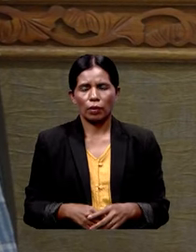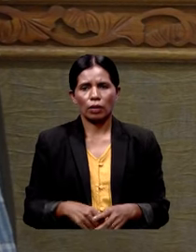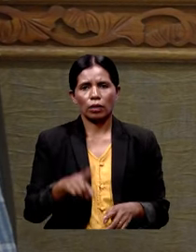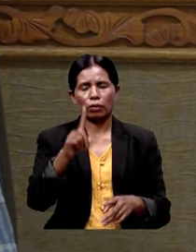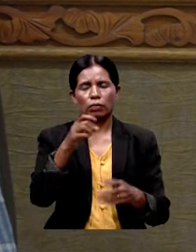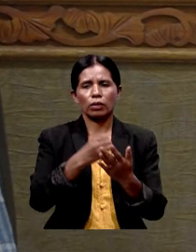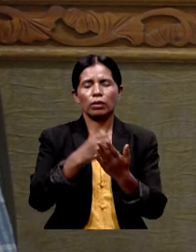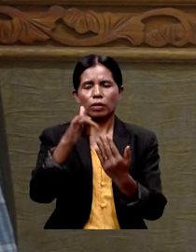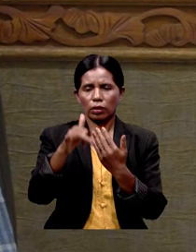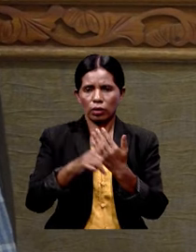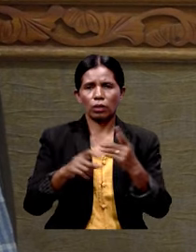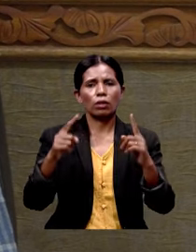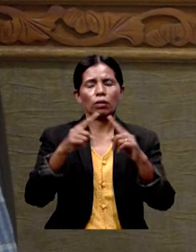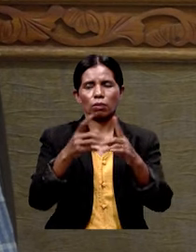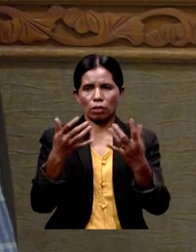janeiro, toma e enloro